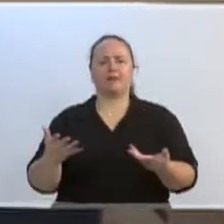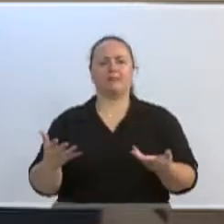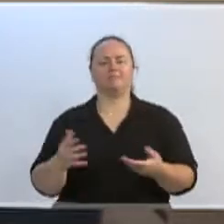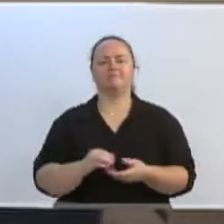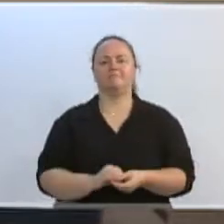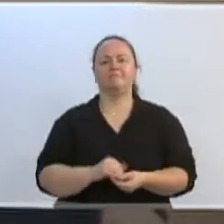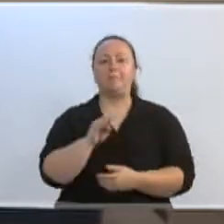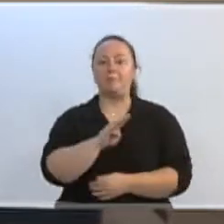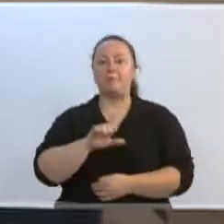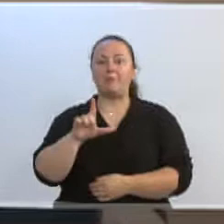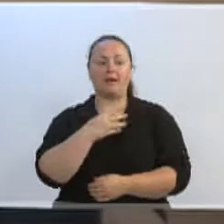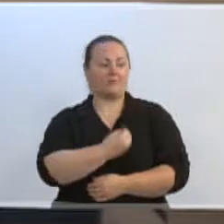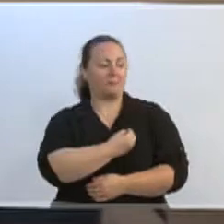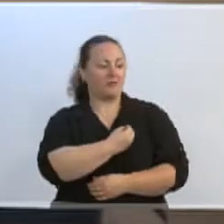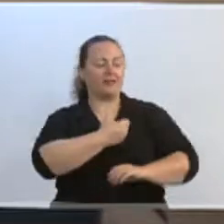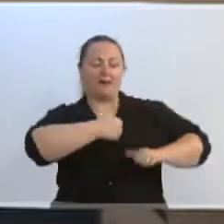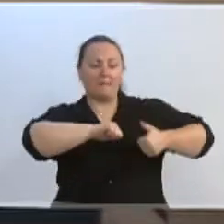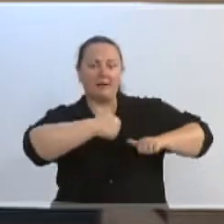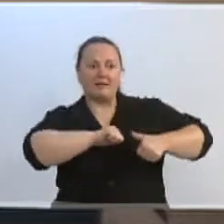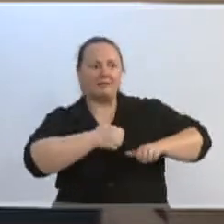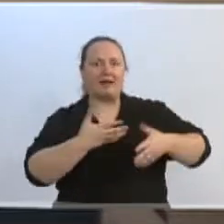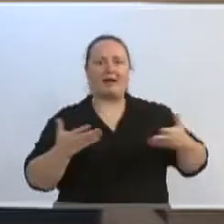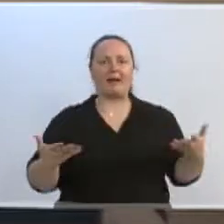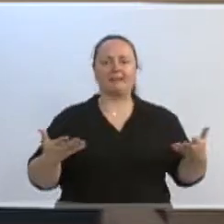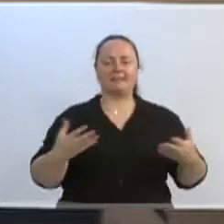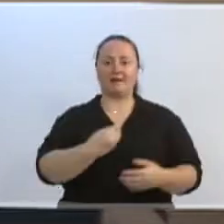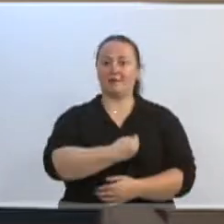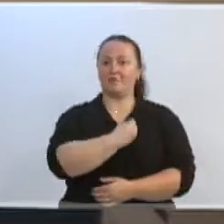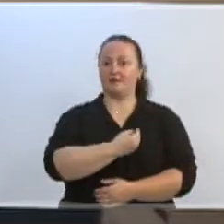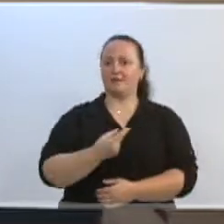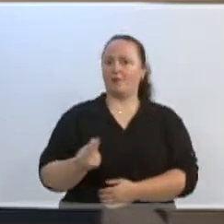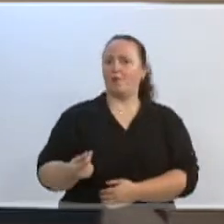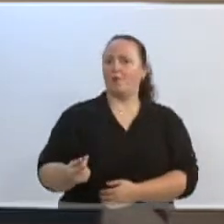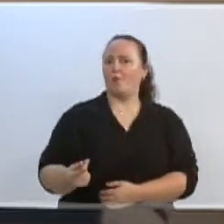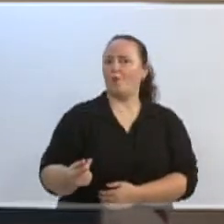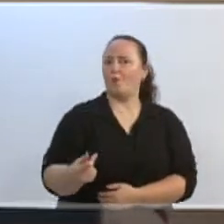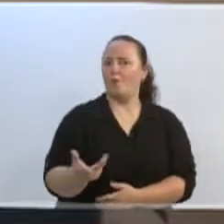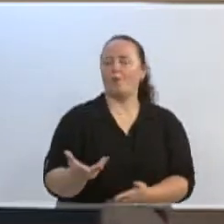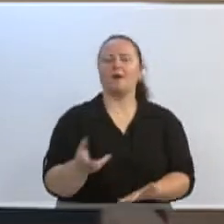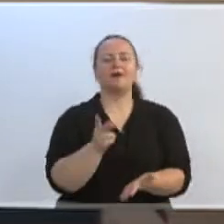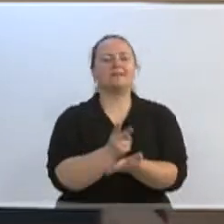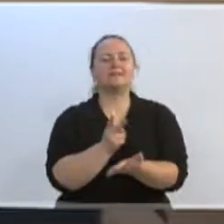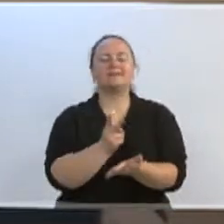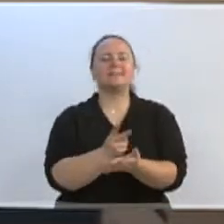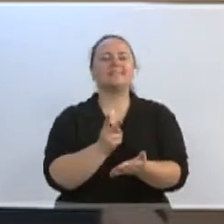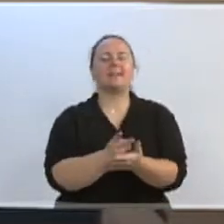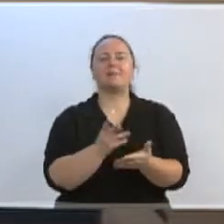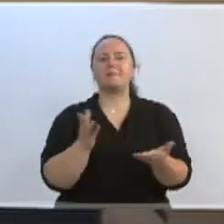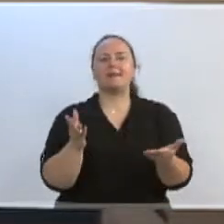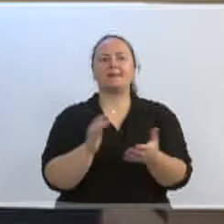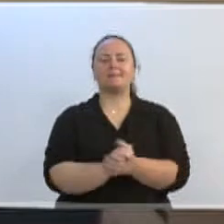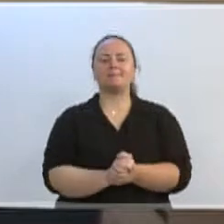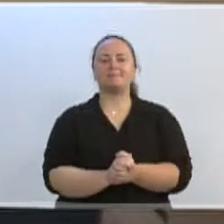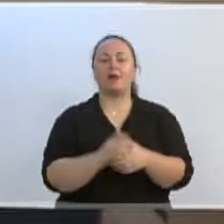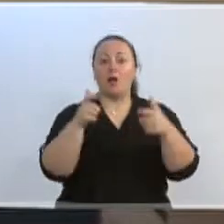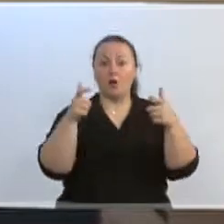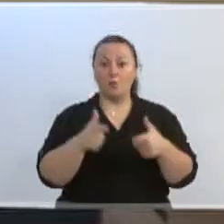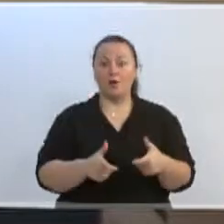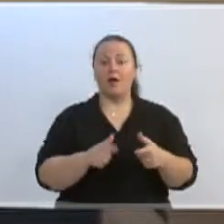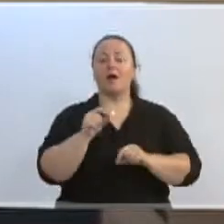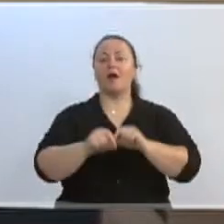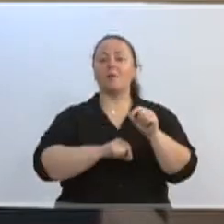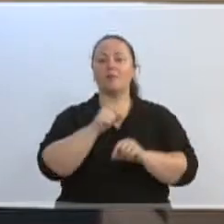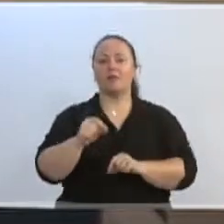longevidade e sempre bem colocada nuno é baixo índice de mortalidade